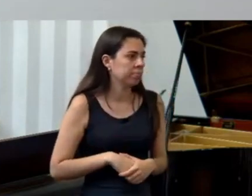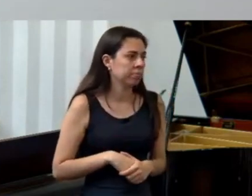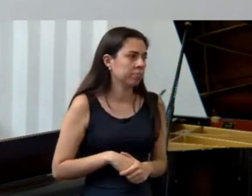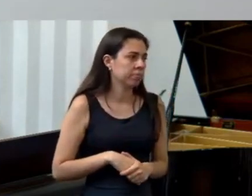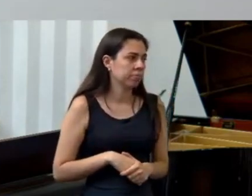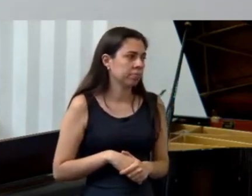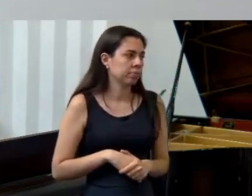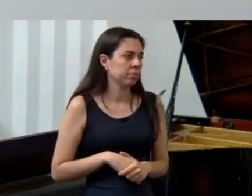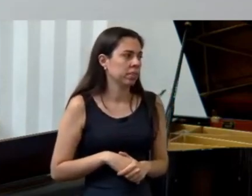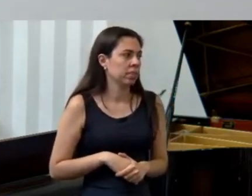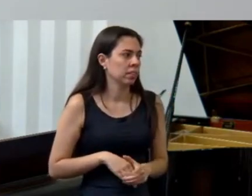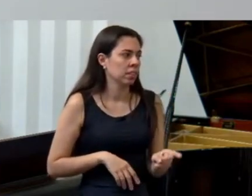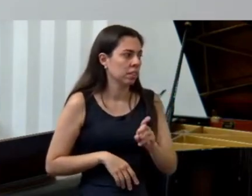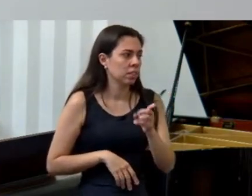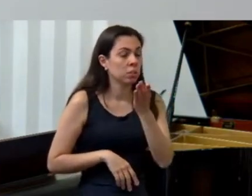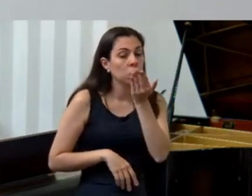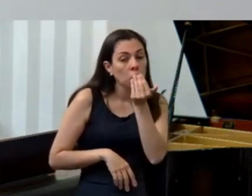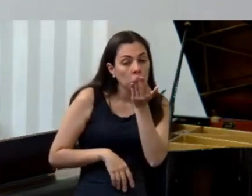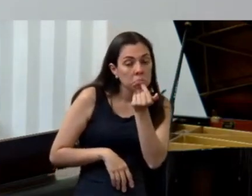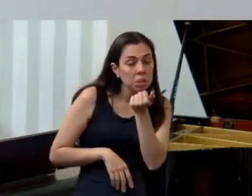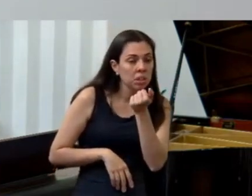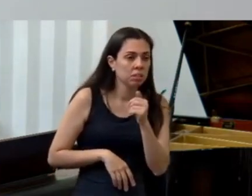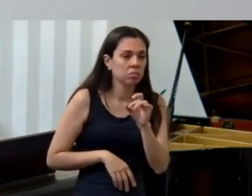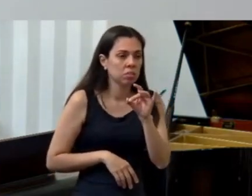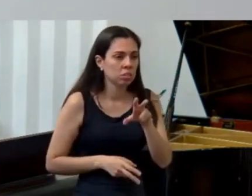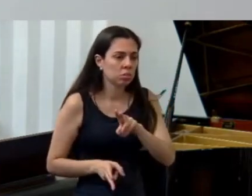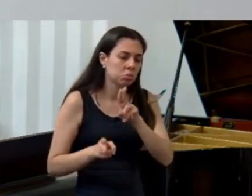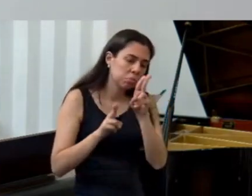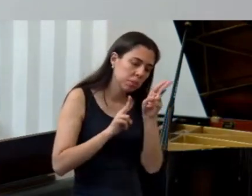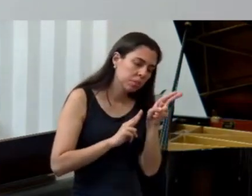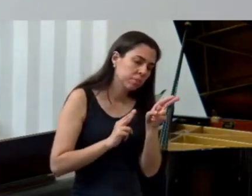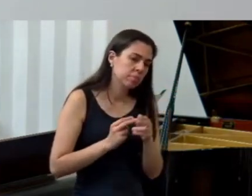Diz o texto que ele não comia, não queria comer.